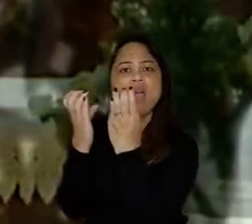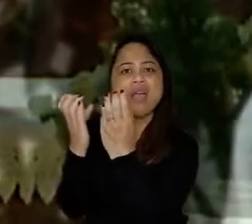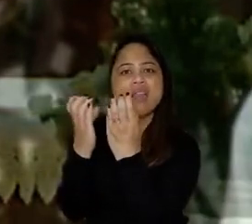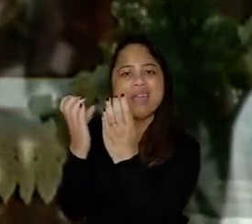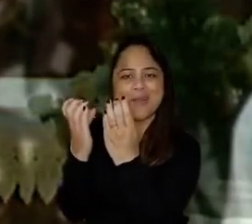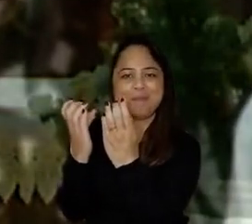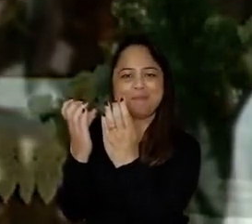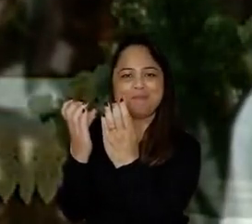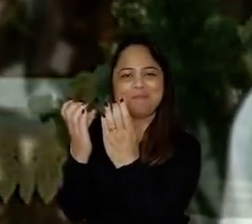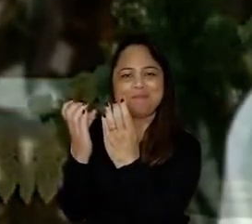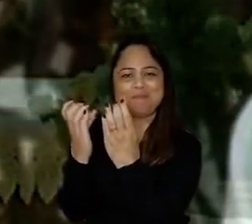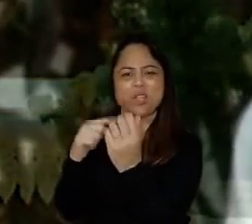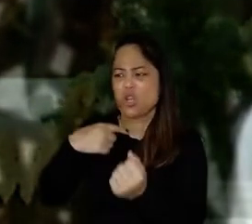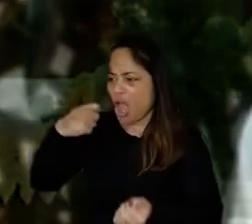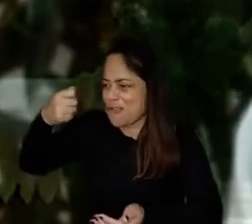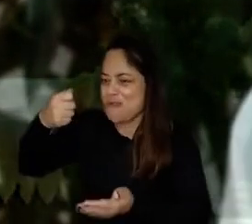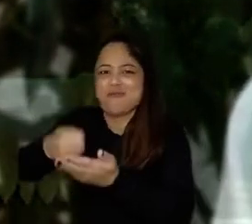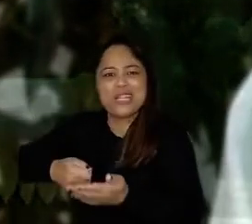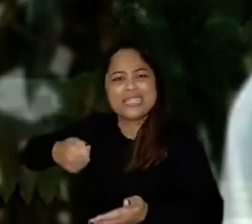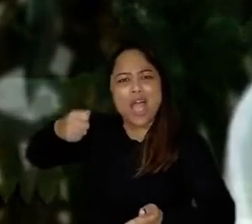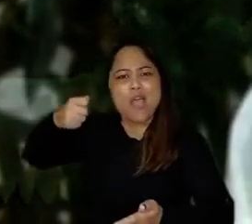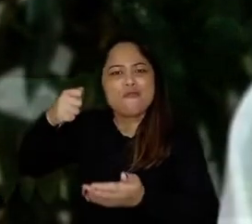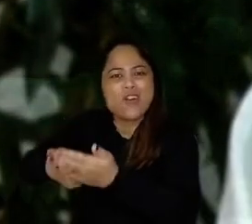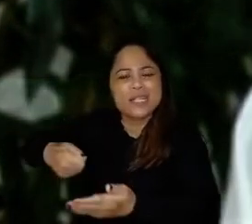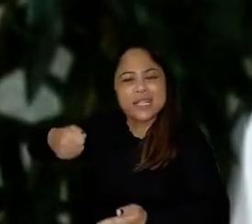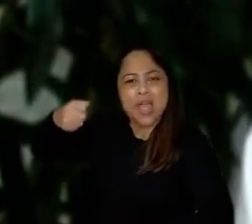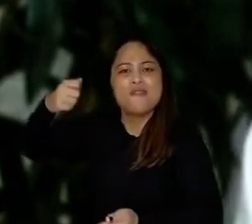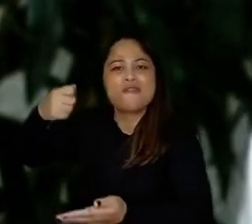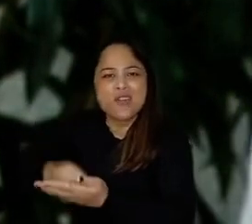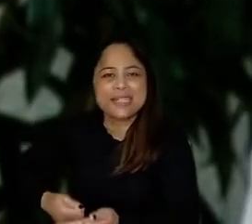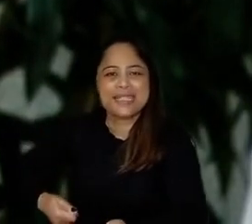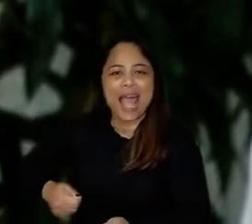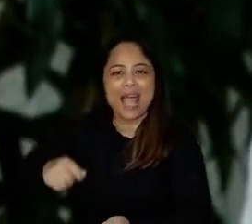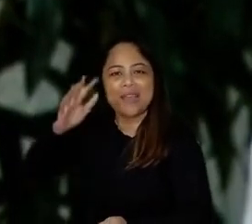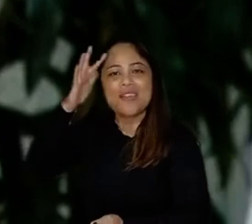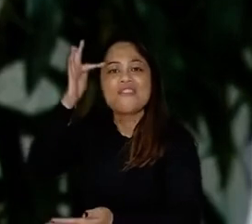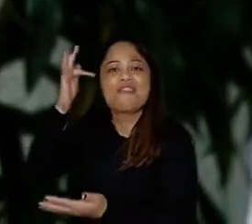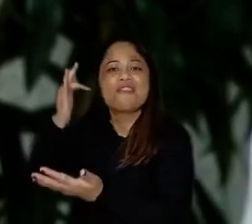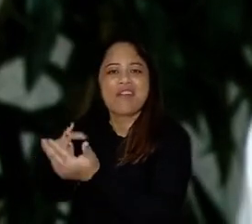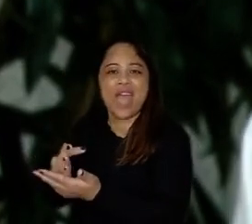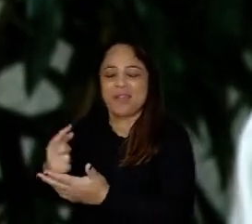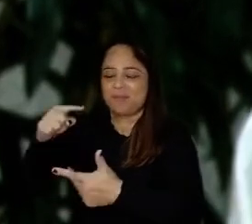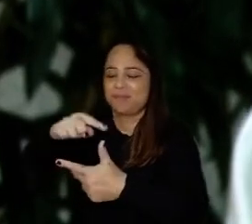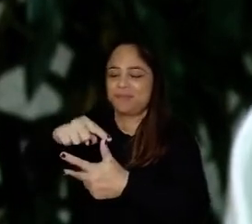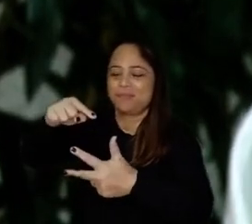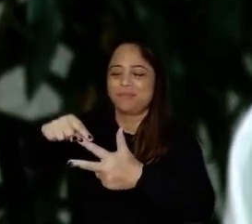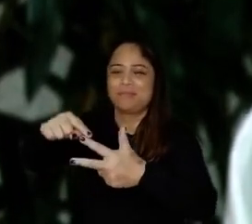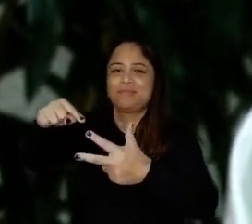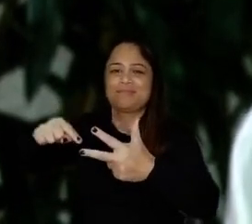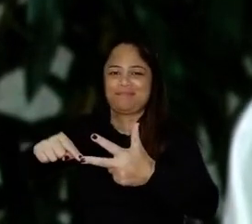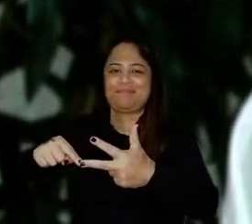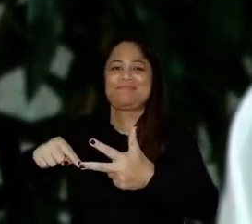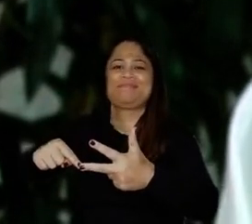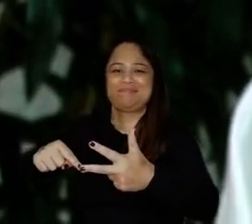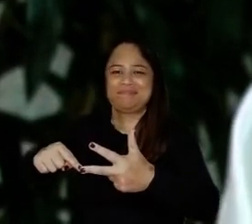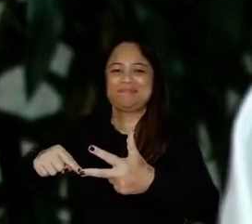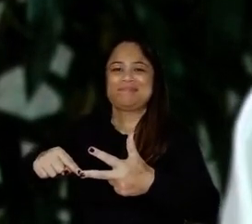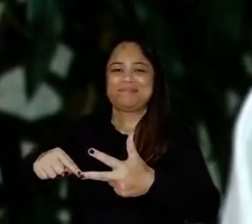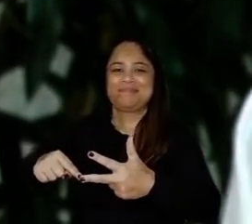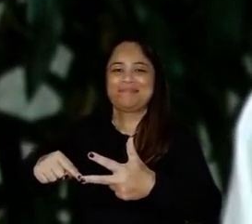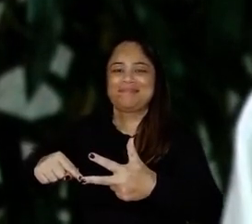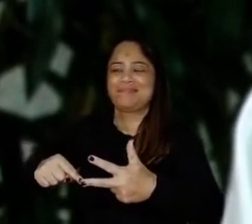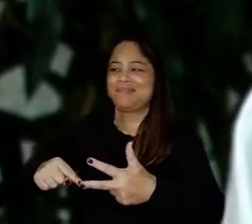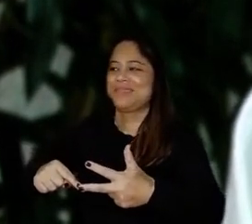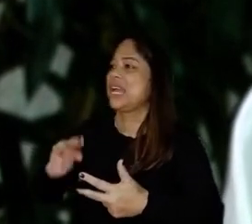E nós não medimos esforços. E nós cremos, Senhor. Nós renunciamos nessa hora